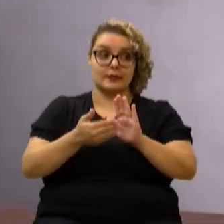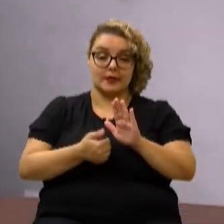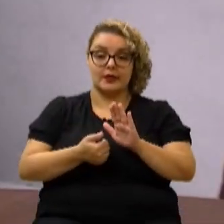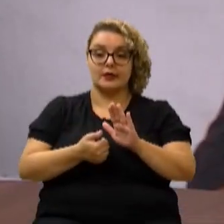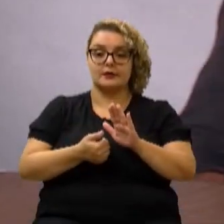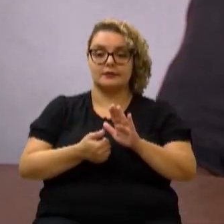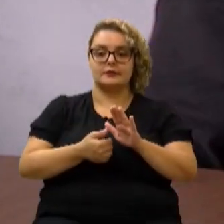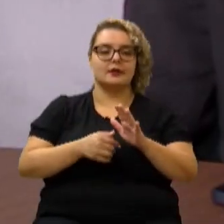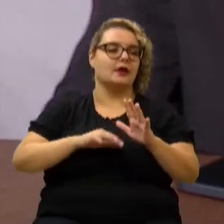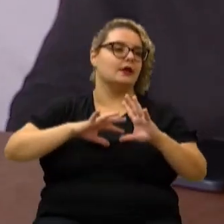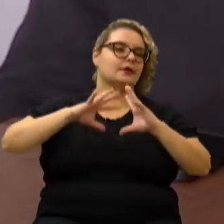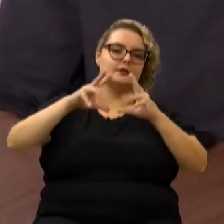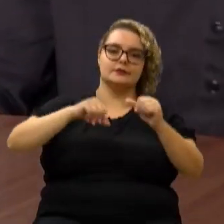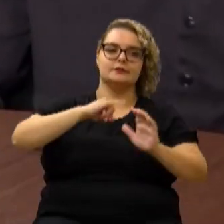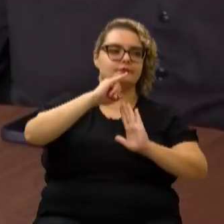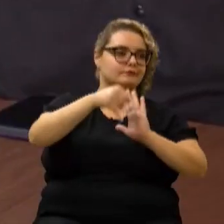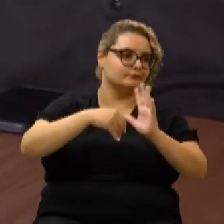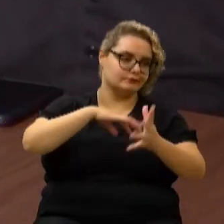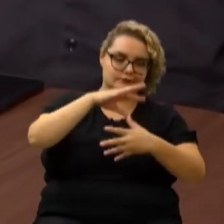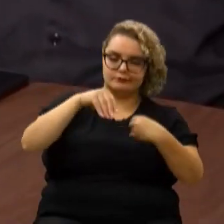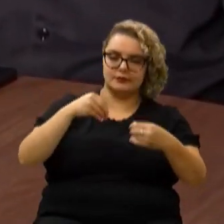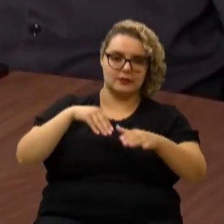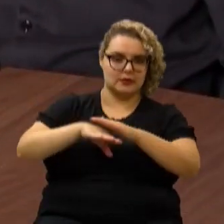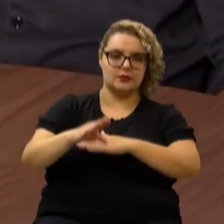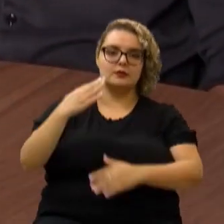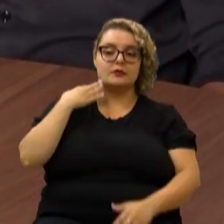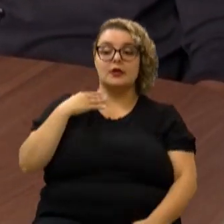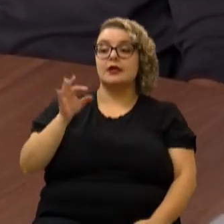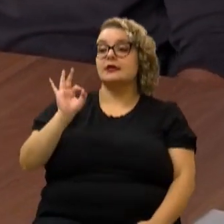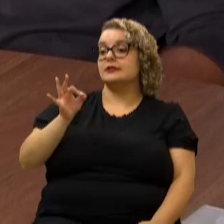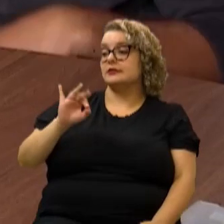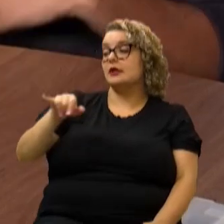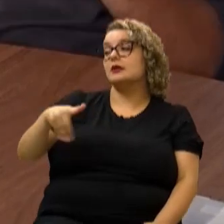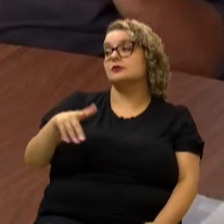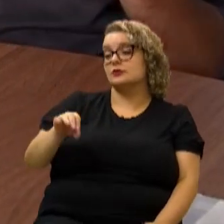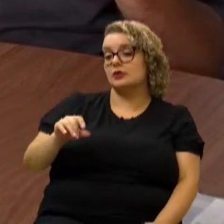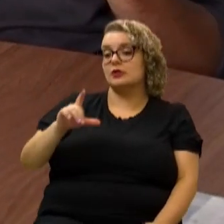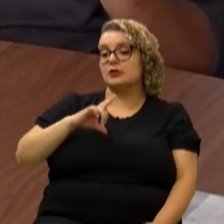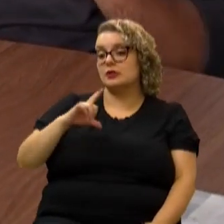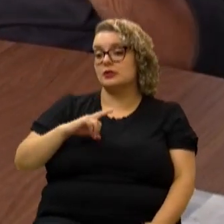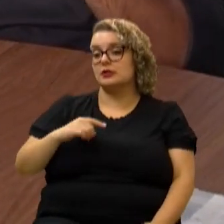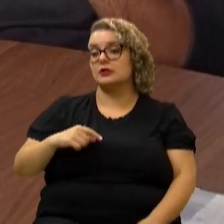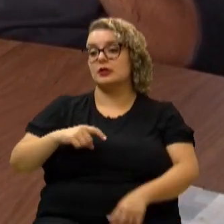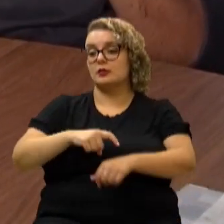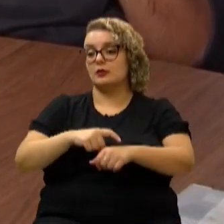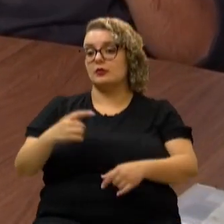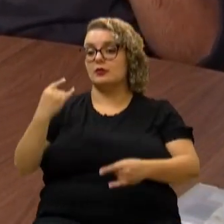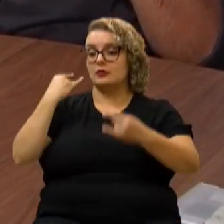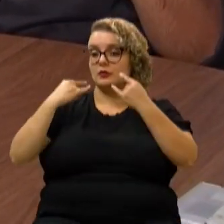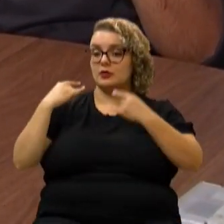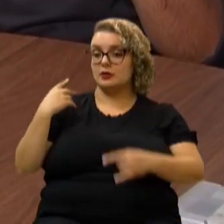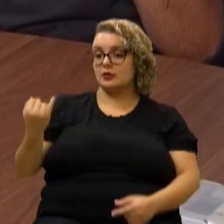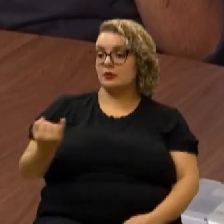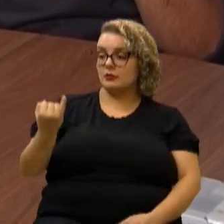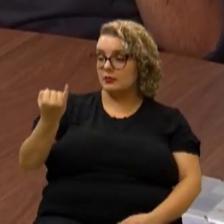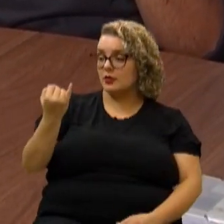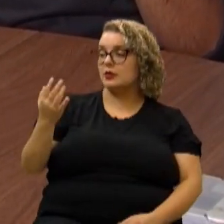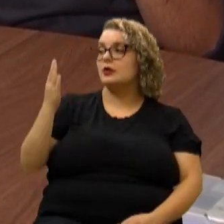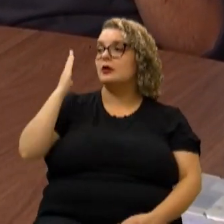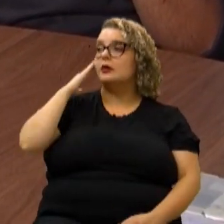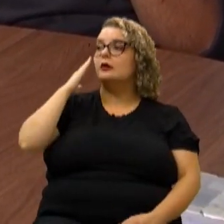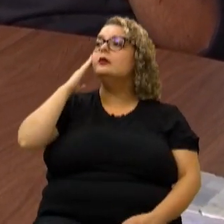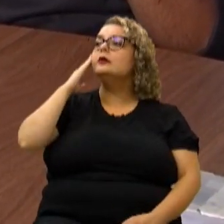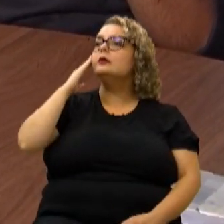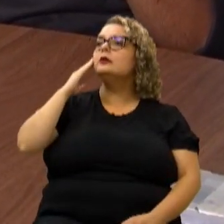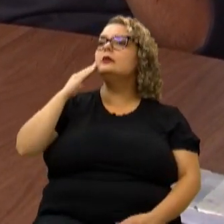aquele descontinho ali que você ganhou virou tudo juros e vai tudo para o banco. Exatamente, João. E tem uma situação muito interessante de a gente